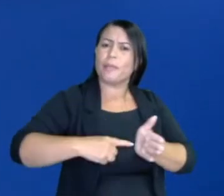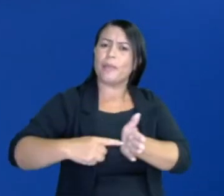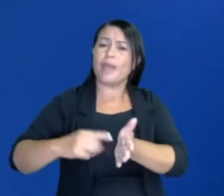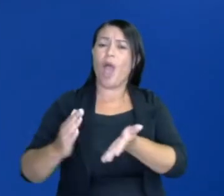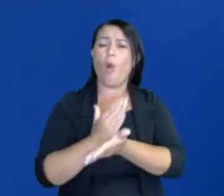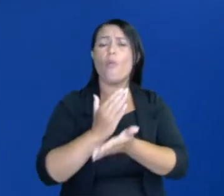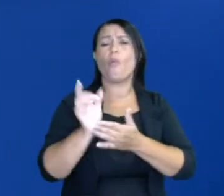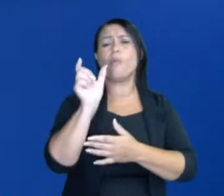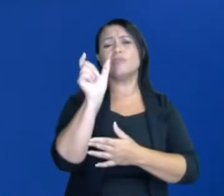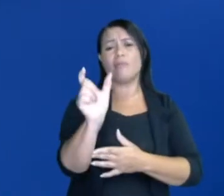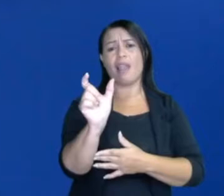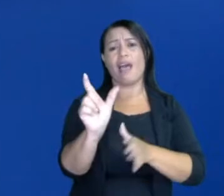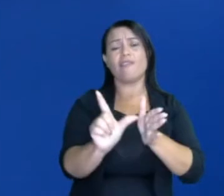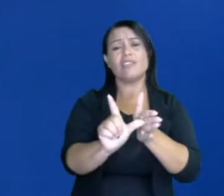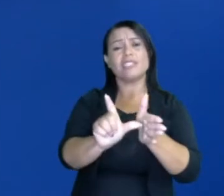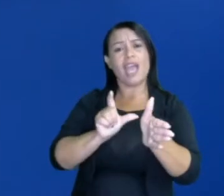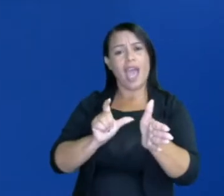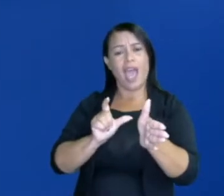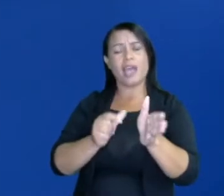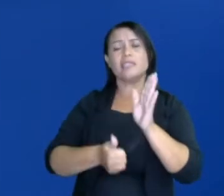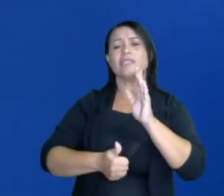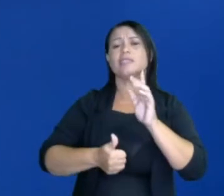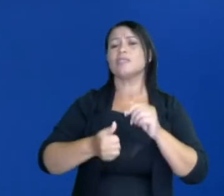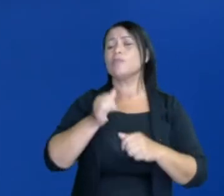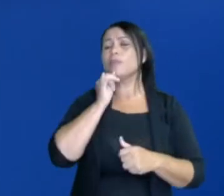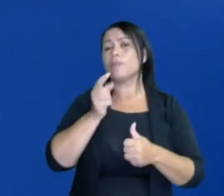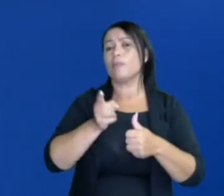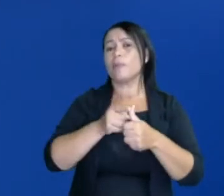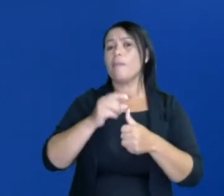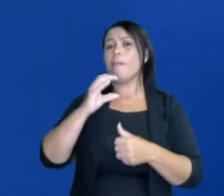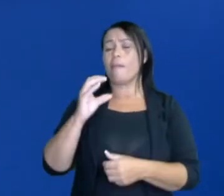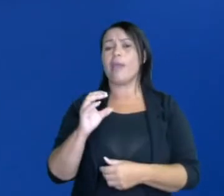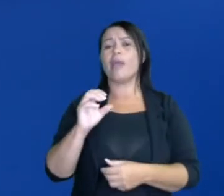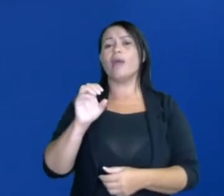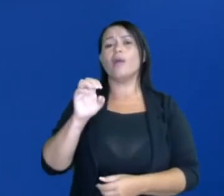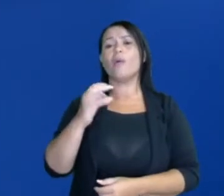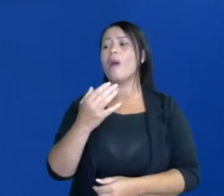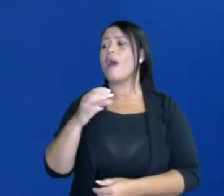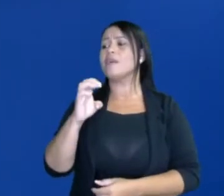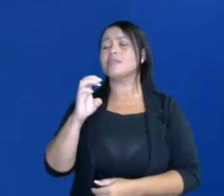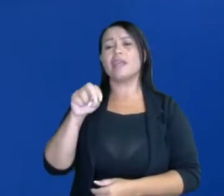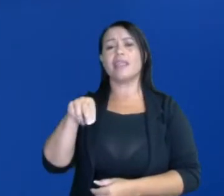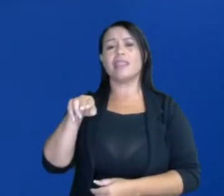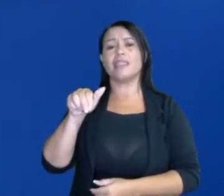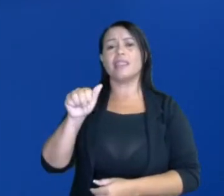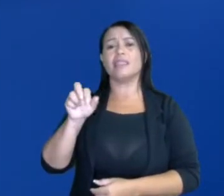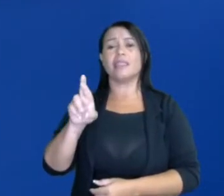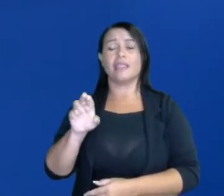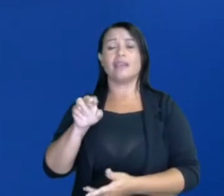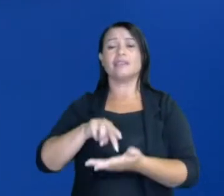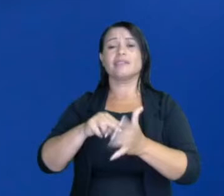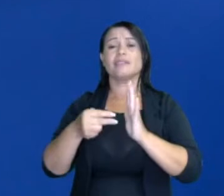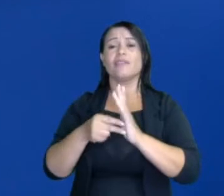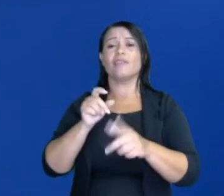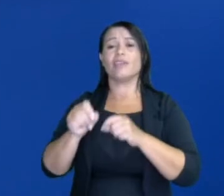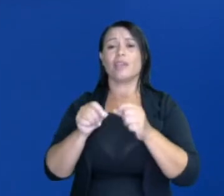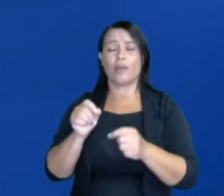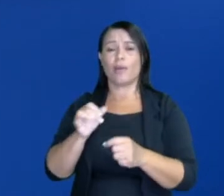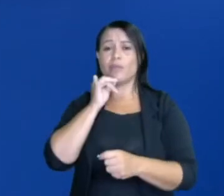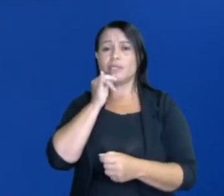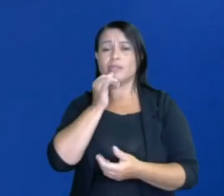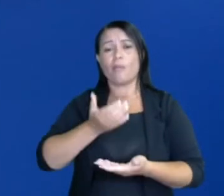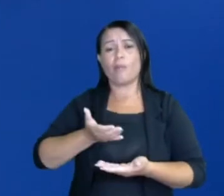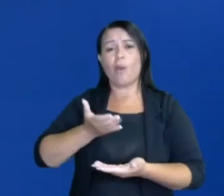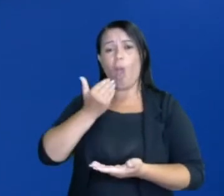que deveriam vir primeiro, como por exemplo cenar, que significa jantar em português, como como